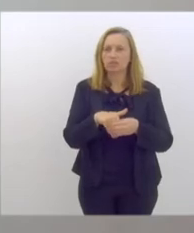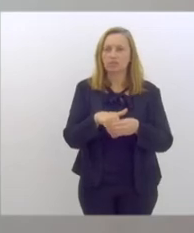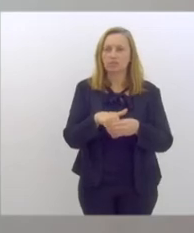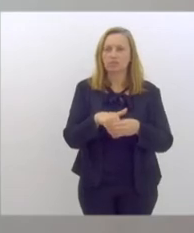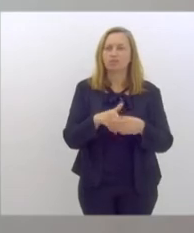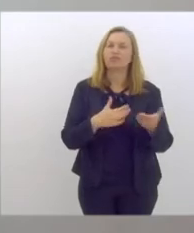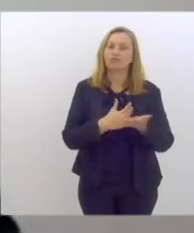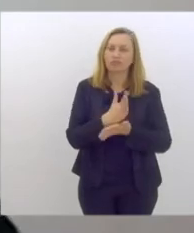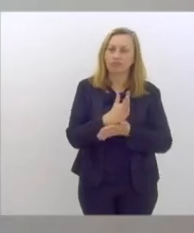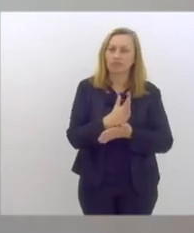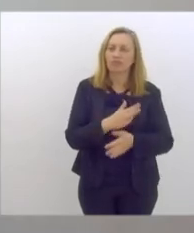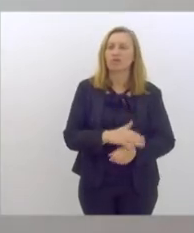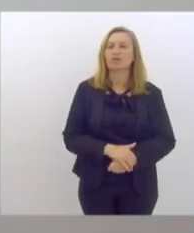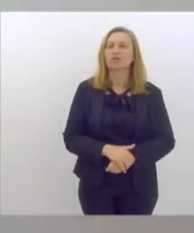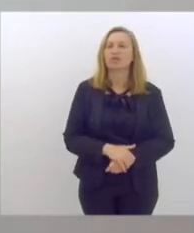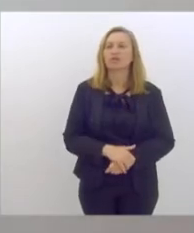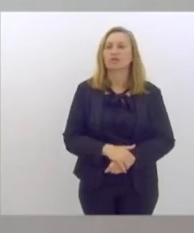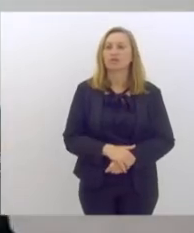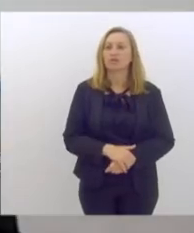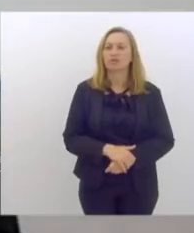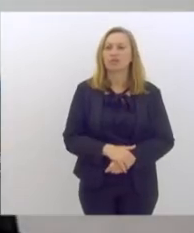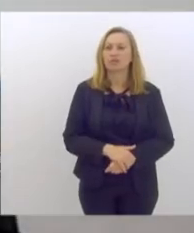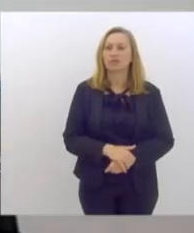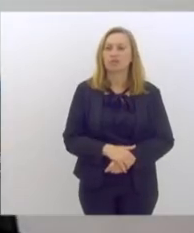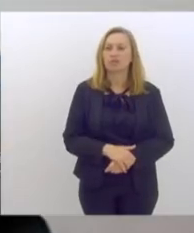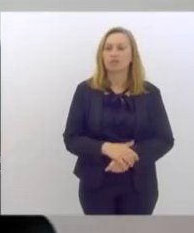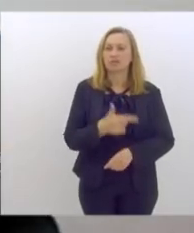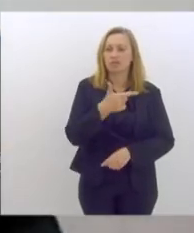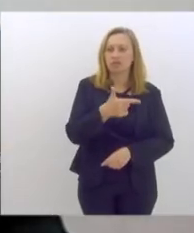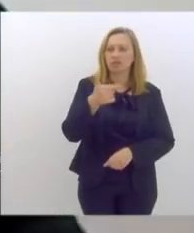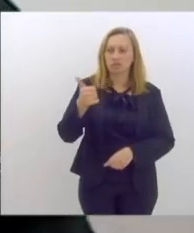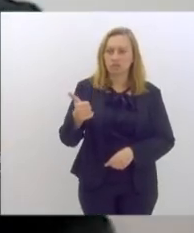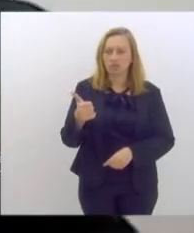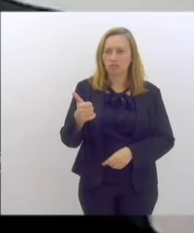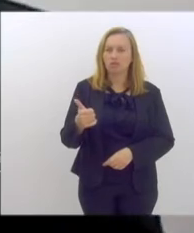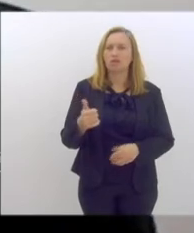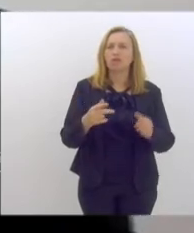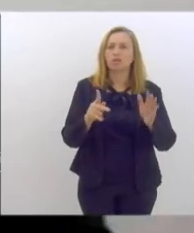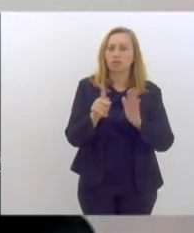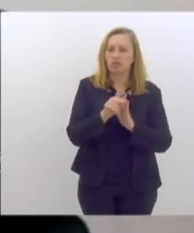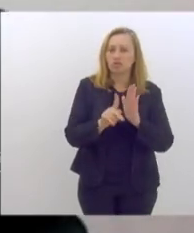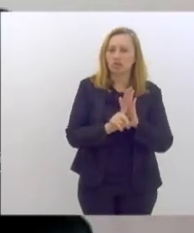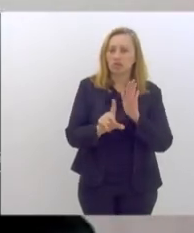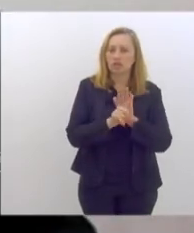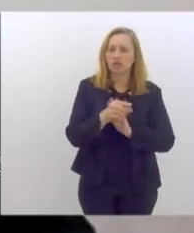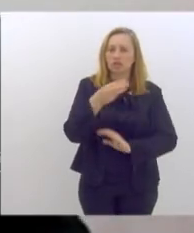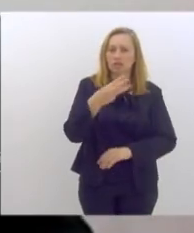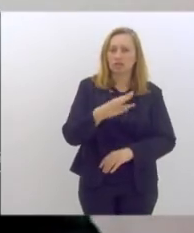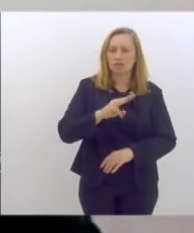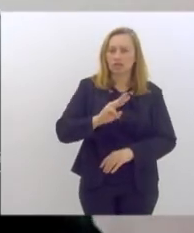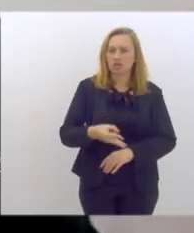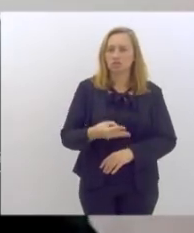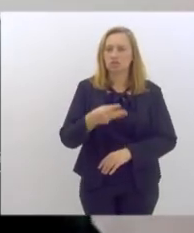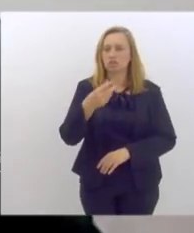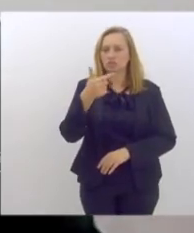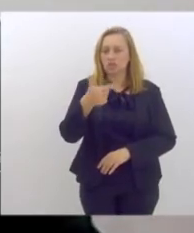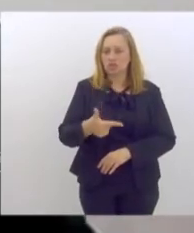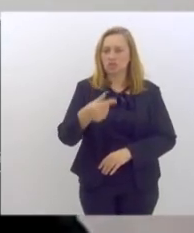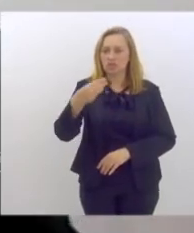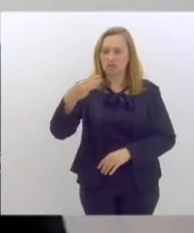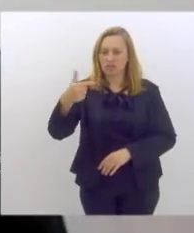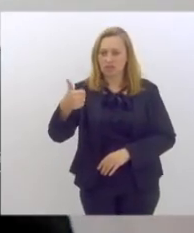e a provar a 22 projeto de lei 3213